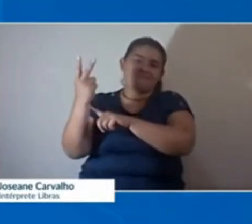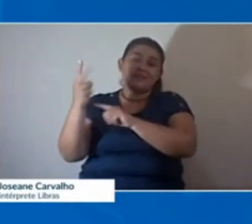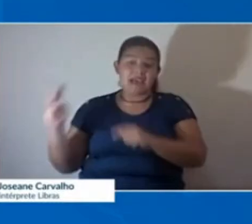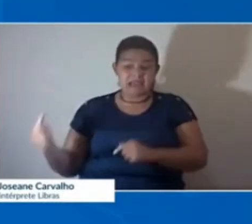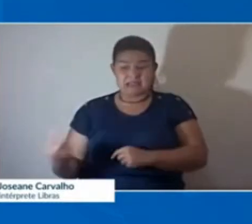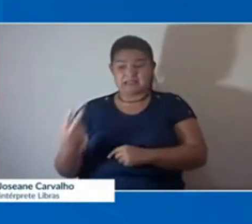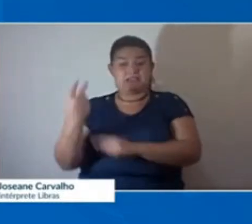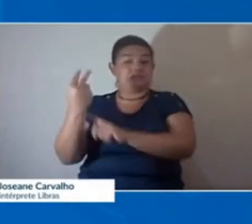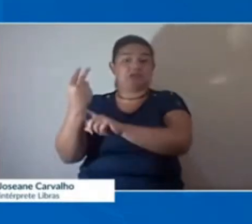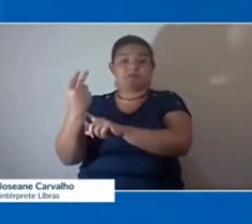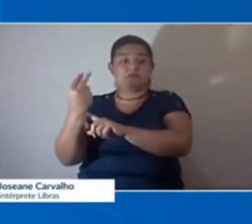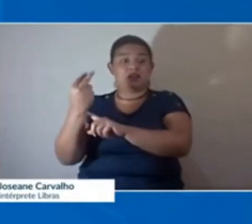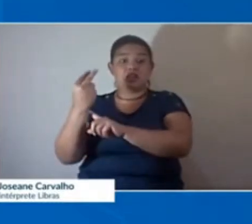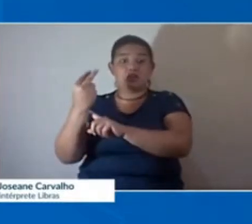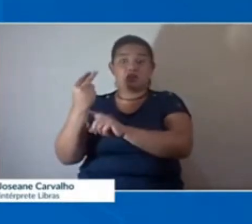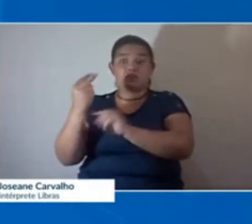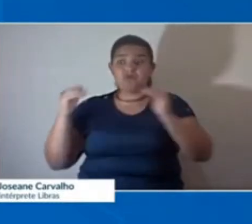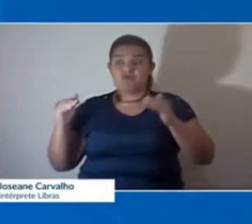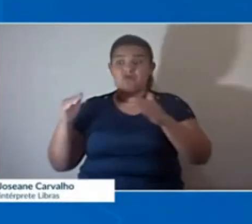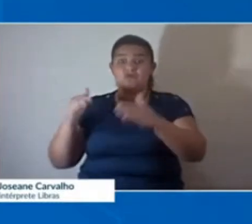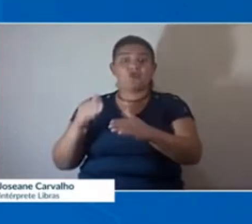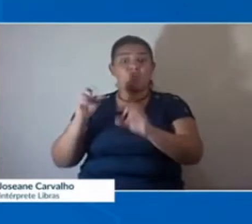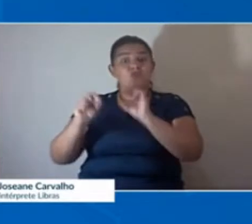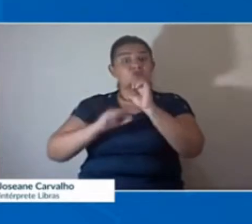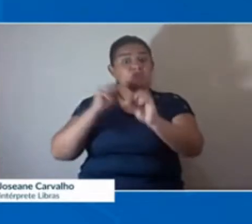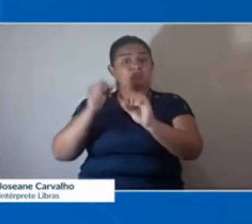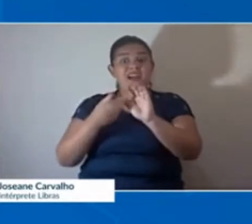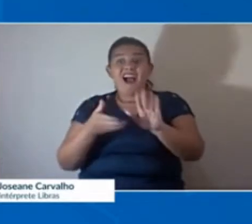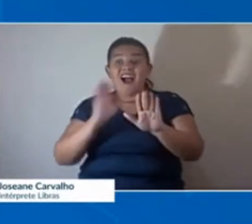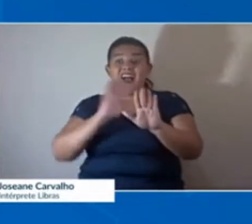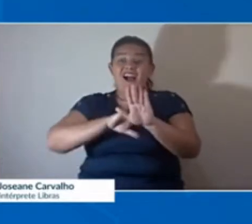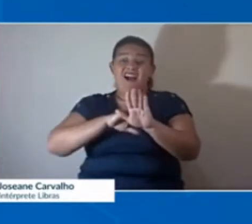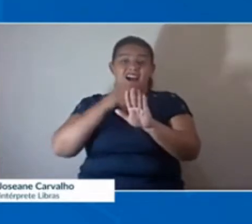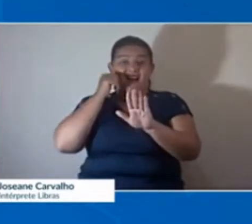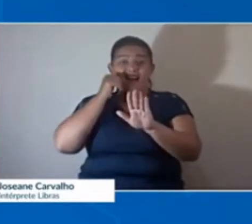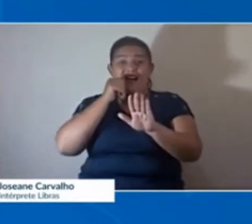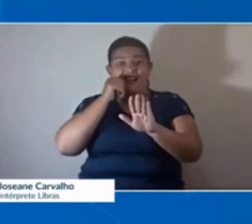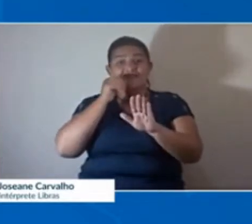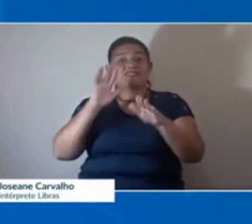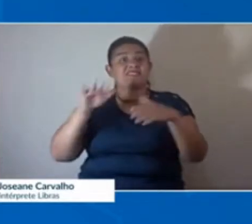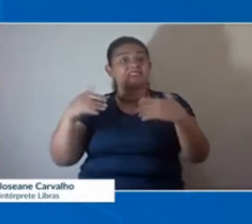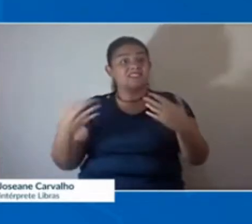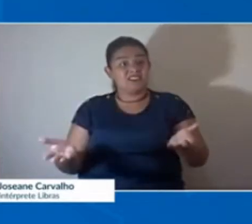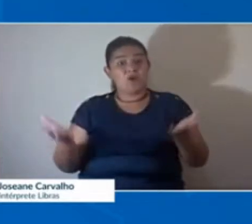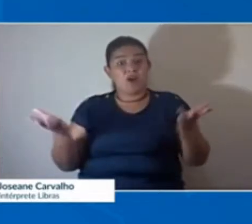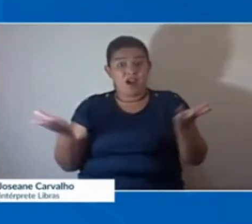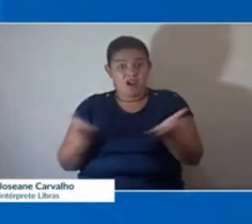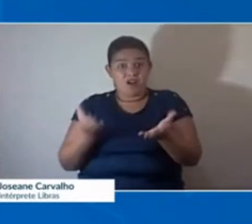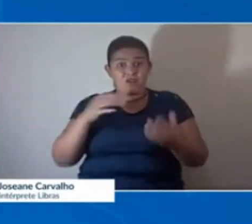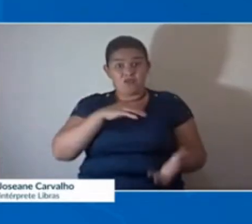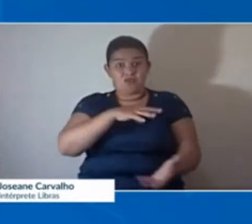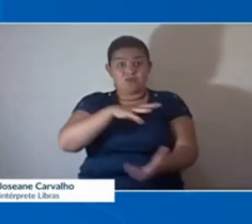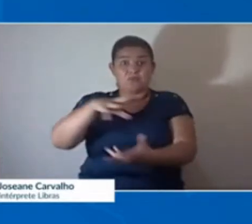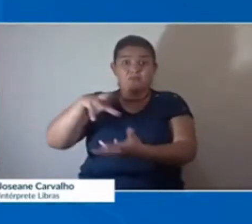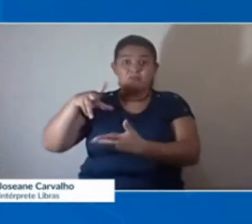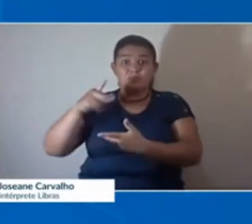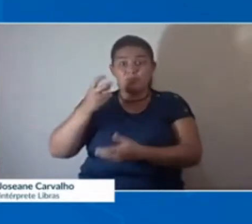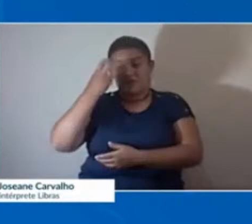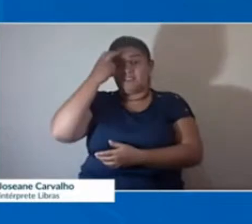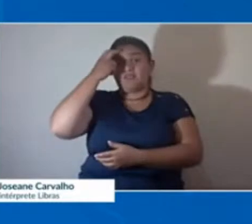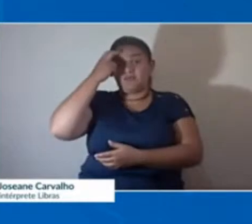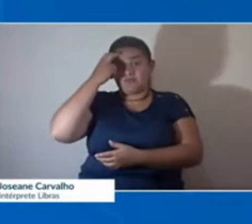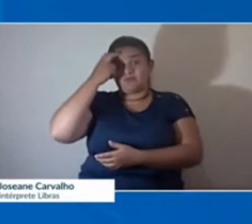subjugaram, digamos assim, né, as subjetividades femininas. Então, nesse mundo, no mundo da cultura, o mundo da